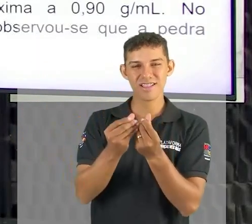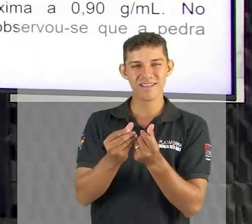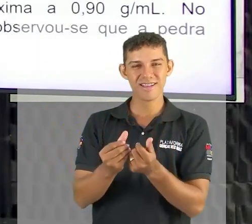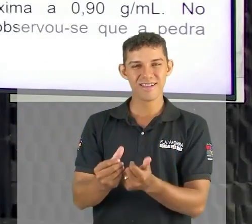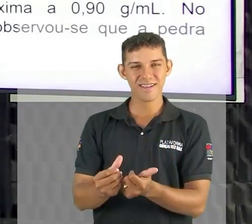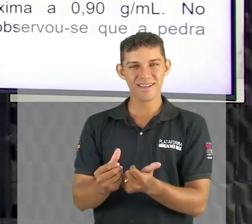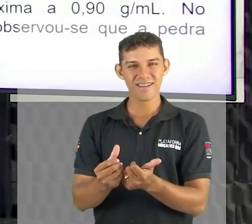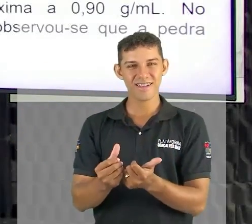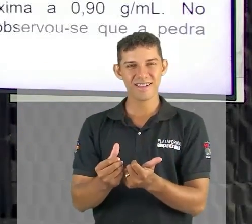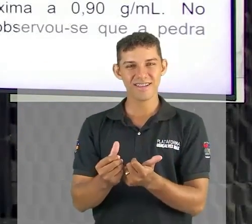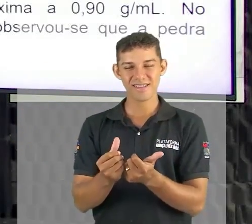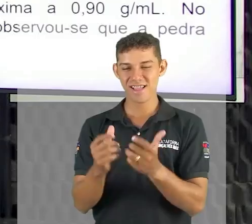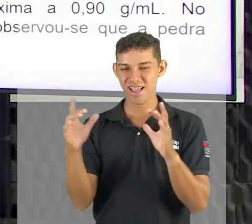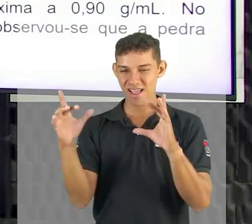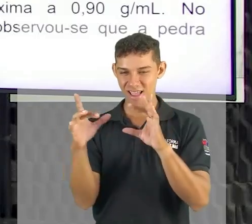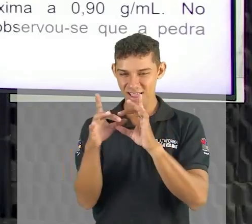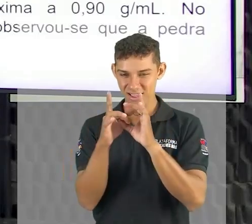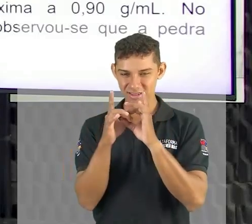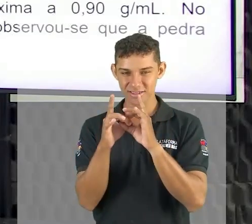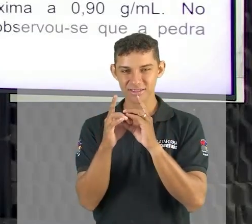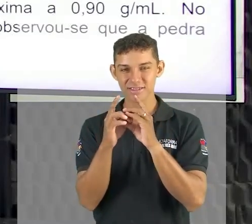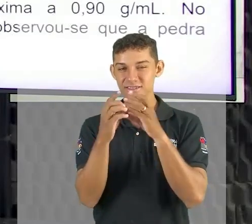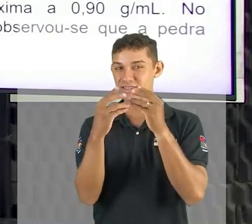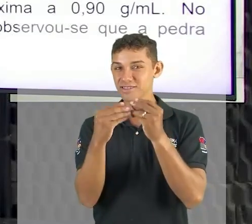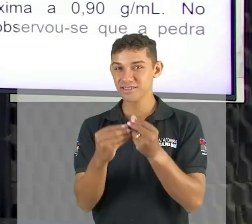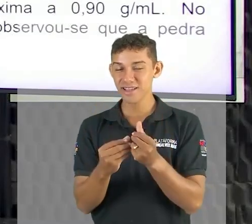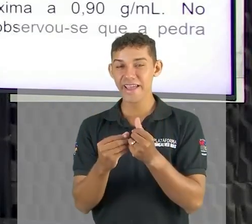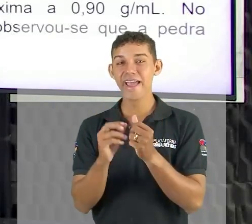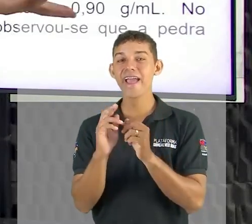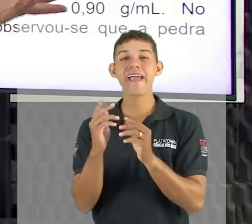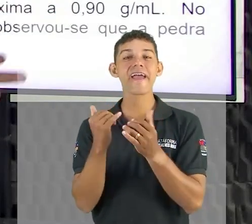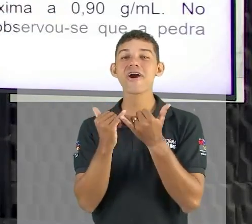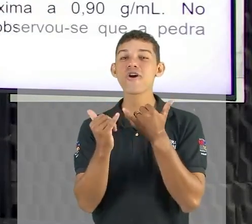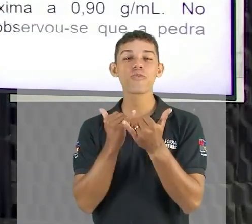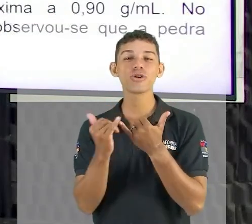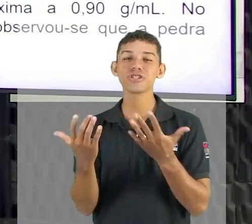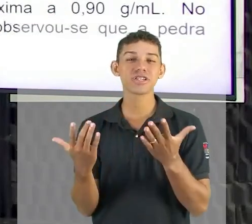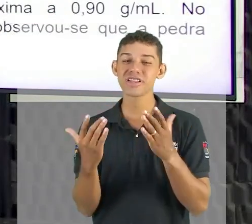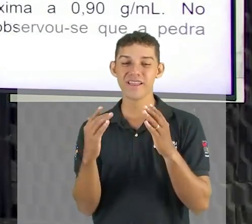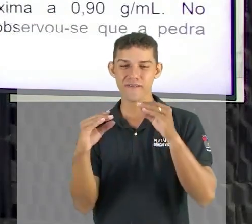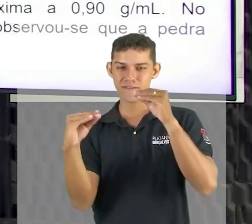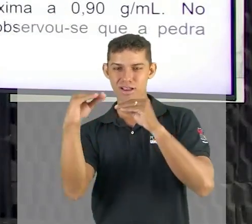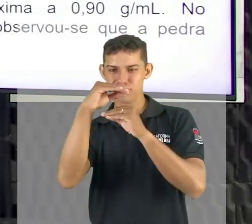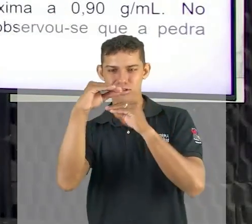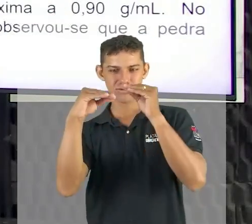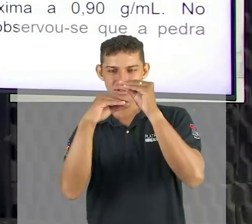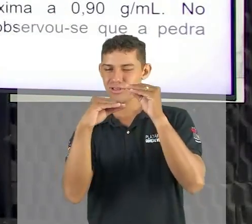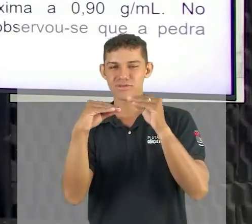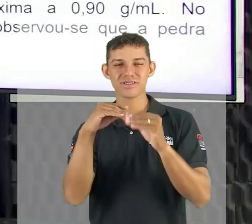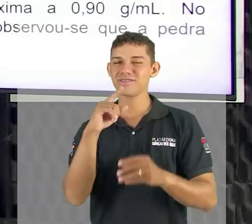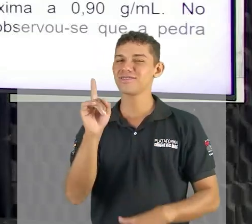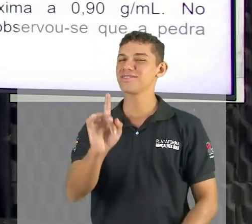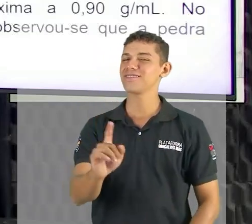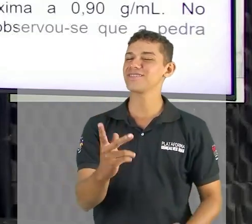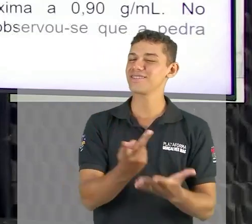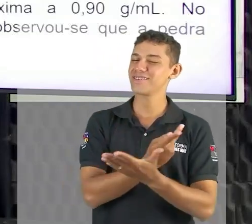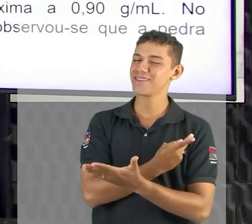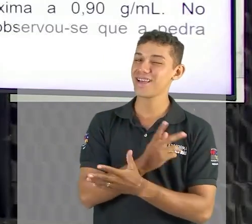Água e etanol são miscíveis. A mistura é homogênea. Ninguém vai ficar em cima, ninguém vai ficar embaixo. Pô. Faz comigo não.